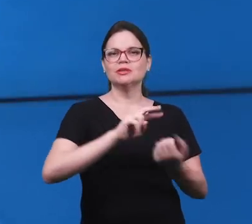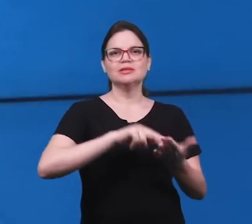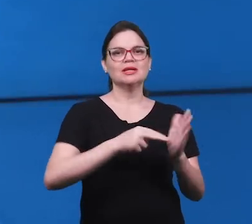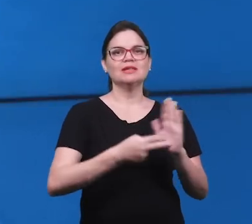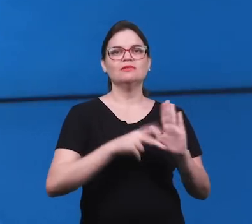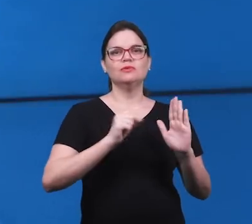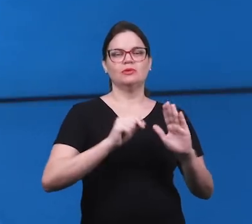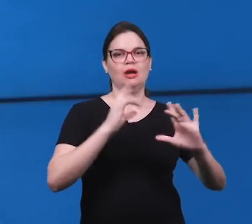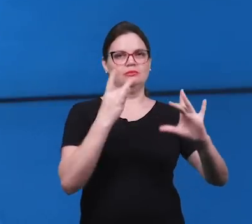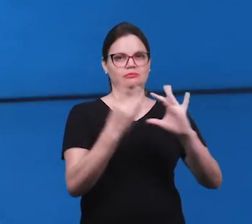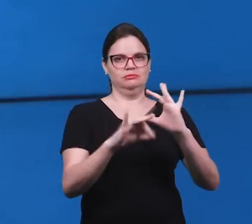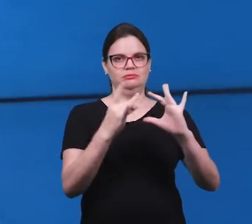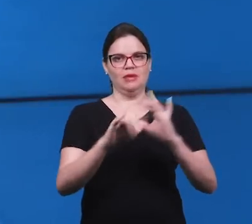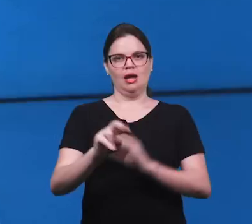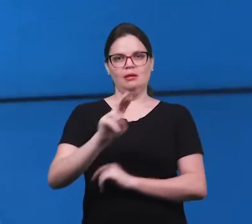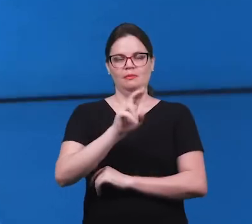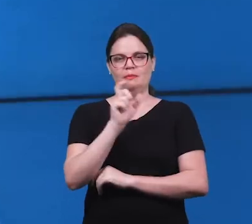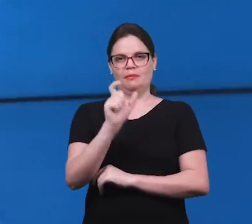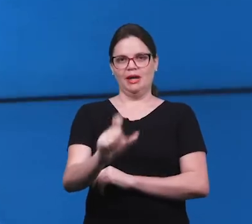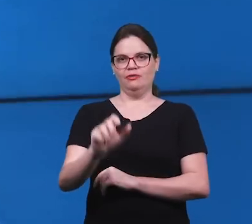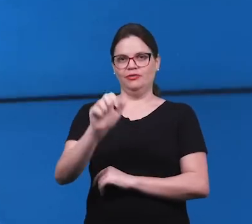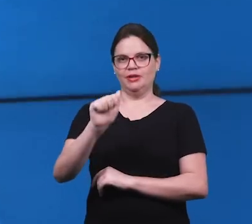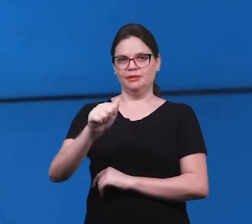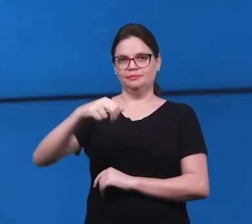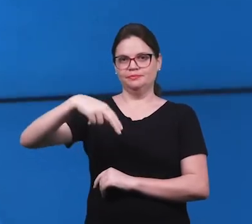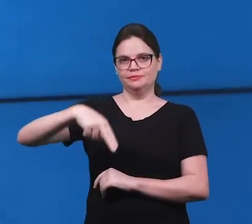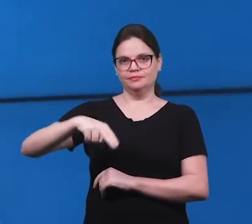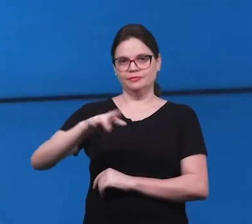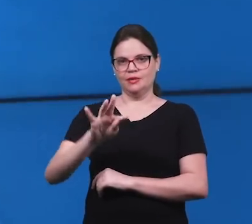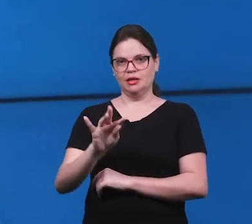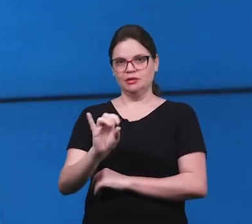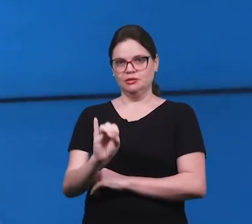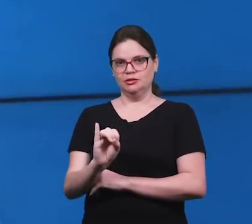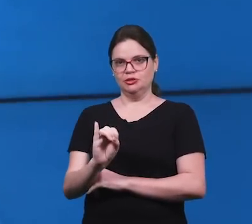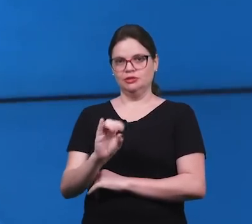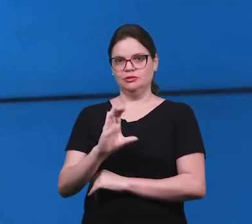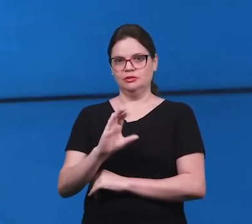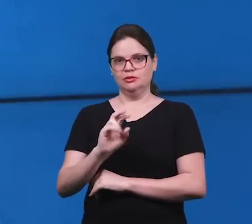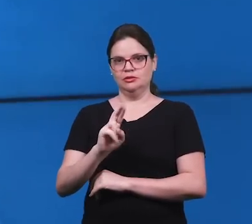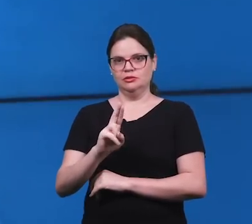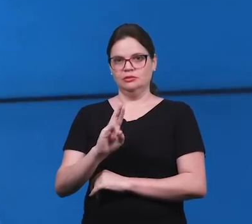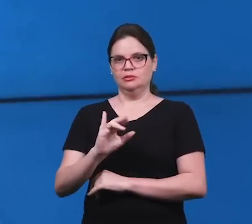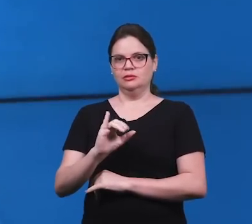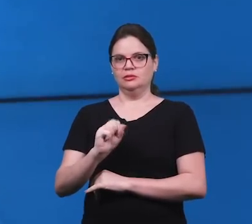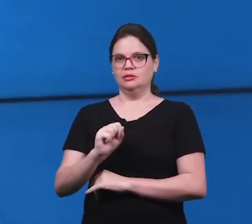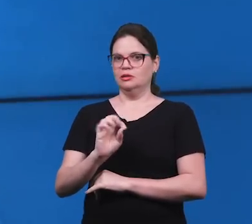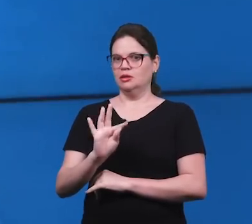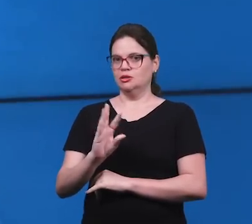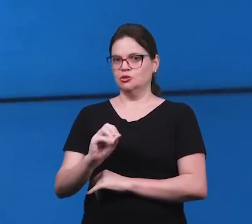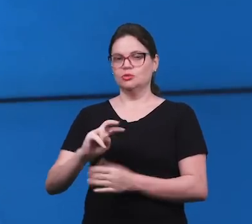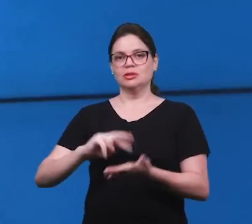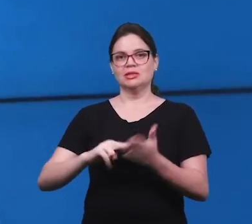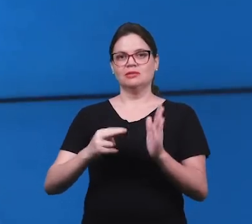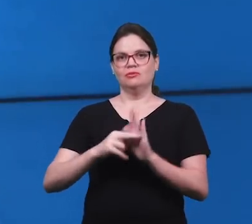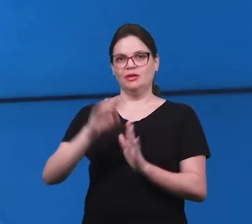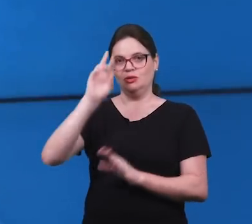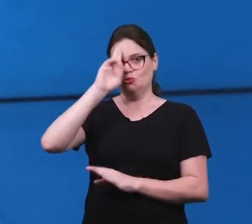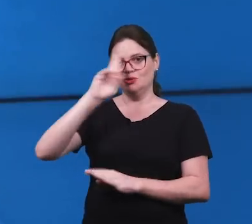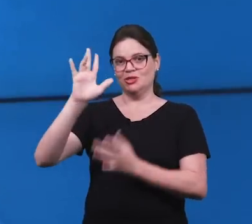Cristo. E a palavra anticristo é exatamente isso. Aqueles que se colocam, ou aquele que se coloca no lugar de Cristo.